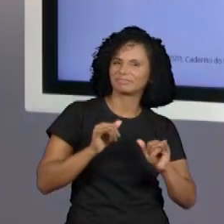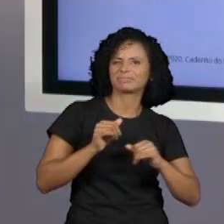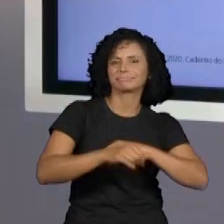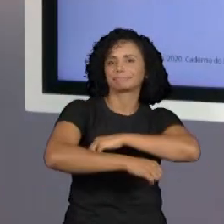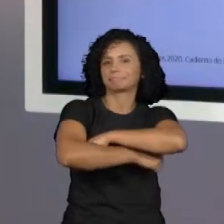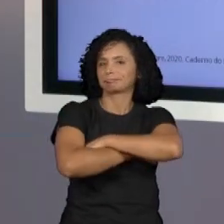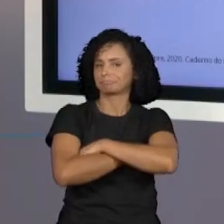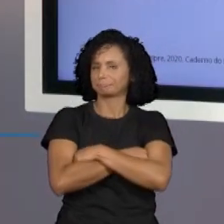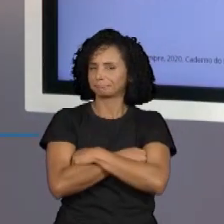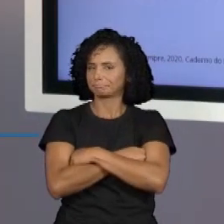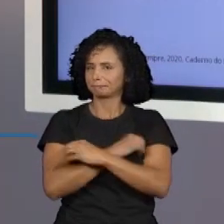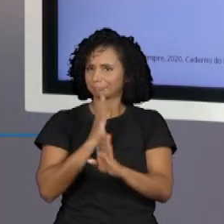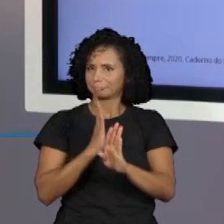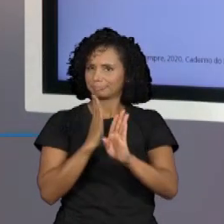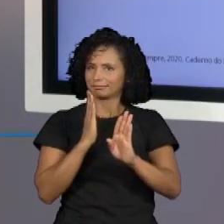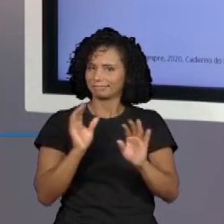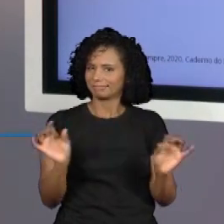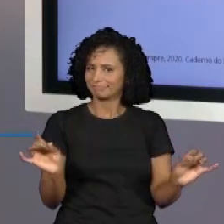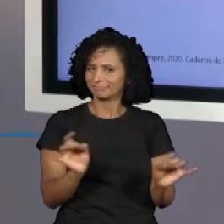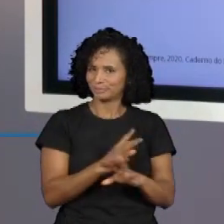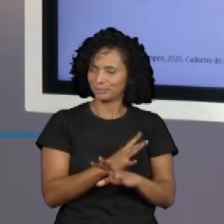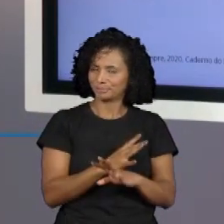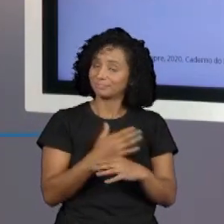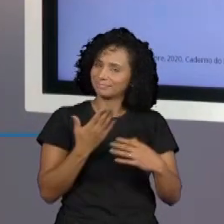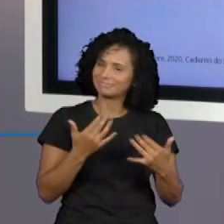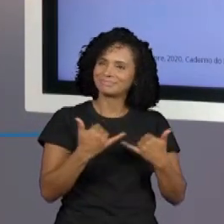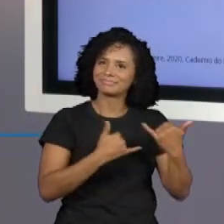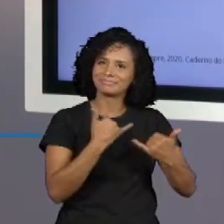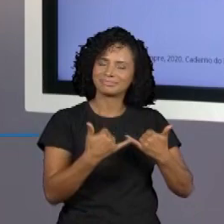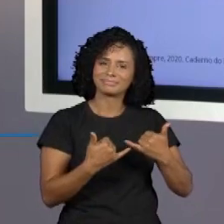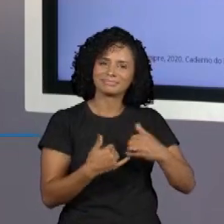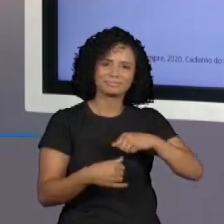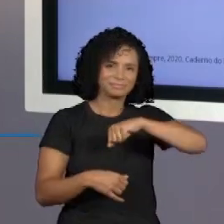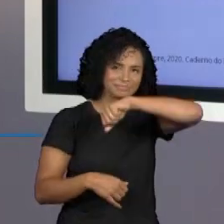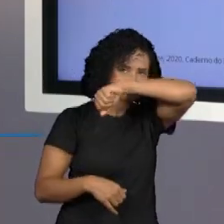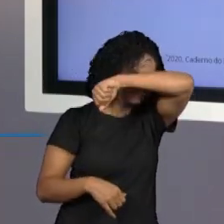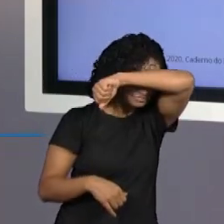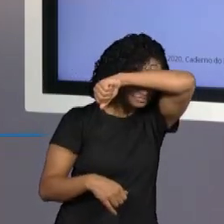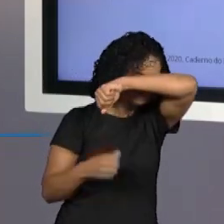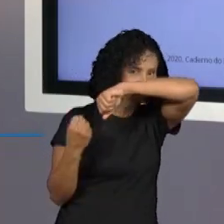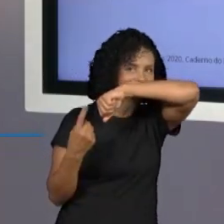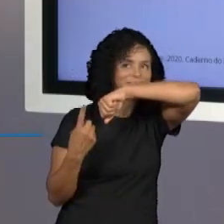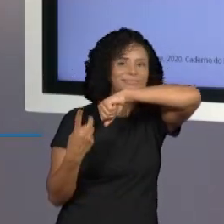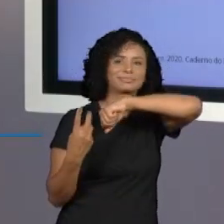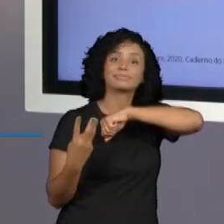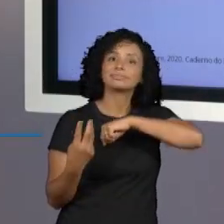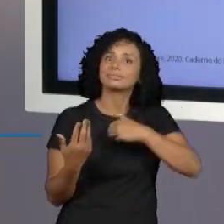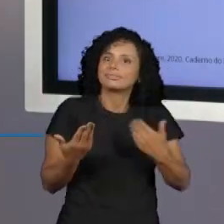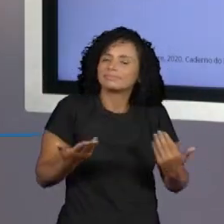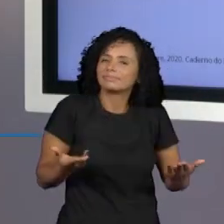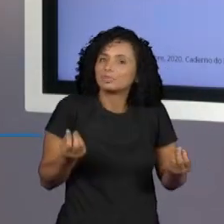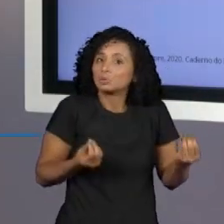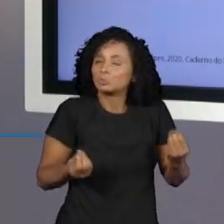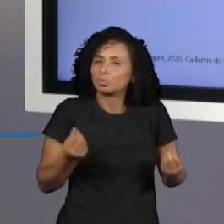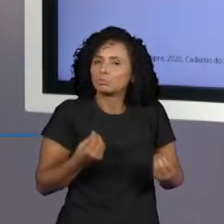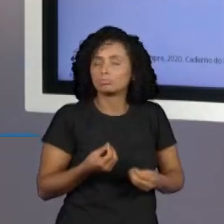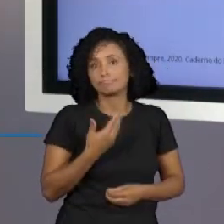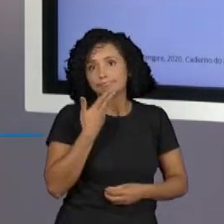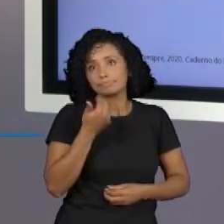né? Que é a brincadeira esconde-esconde. E qual o melhor título para colocar num